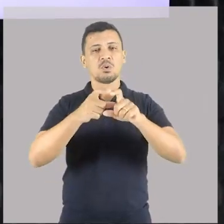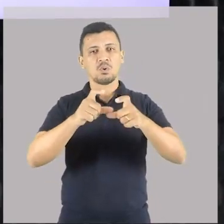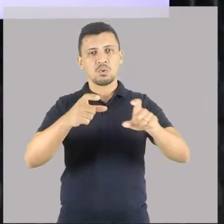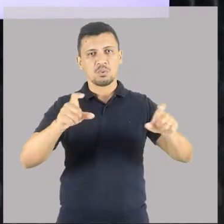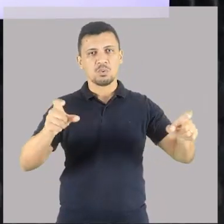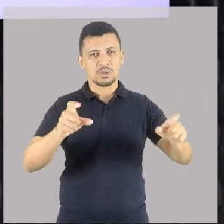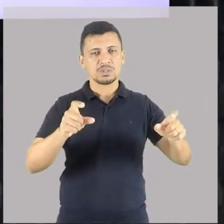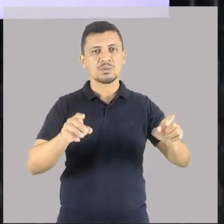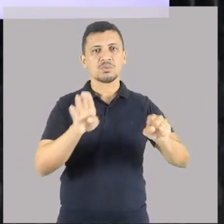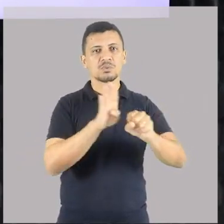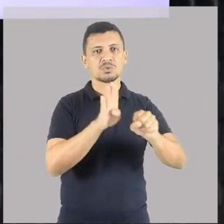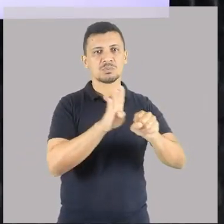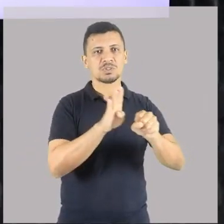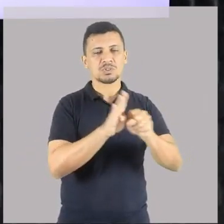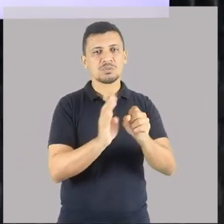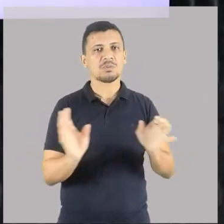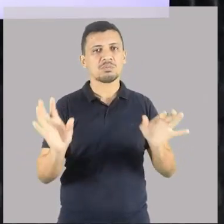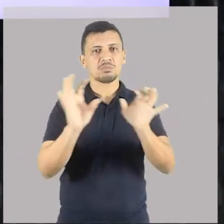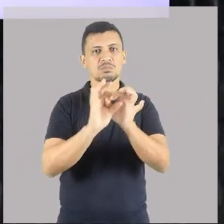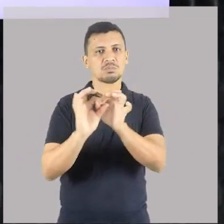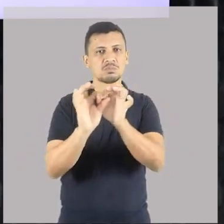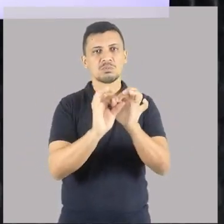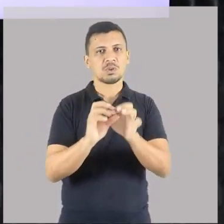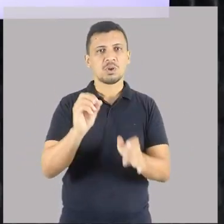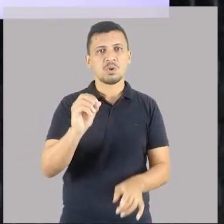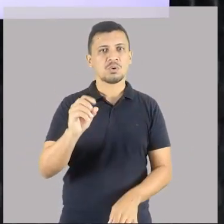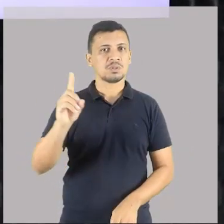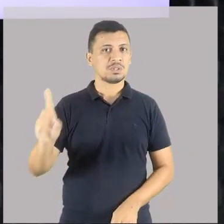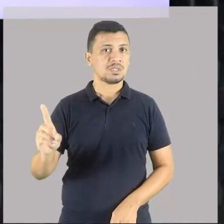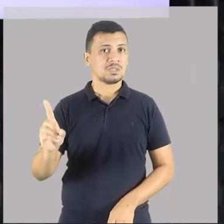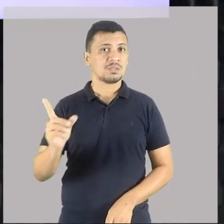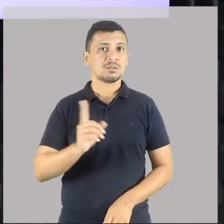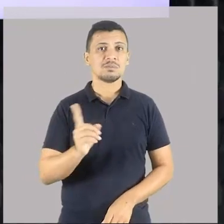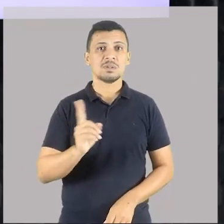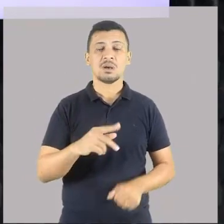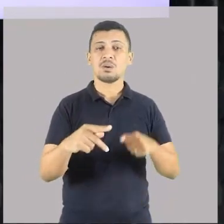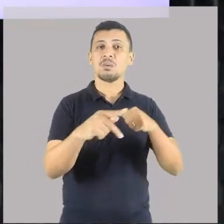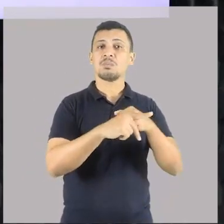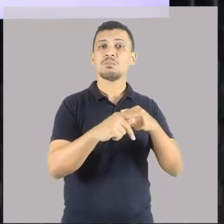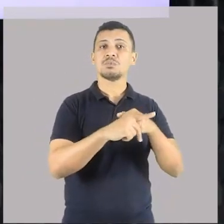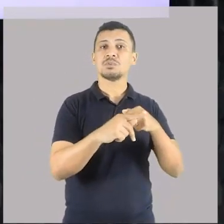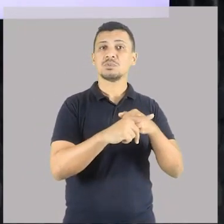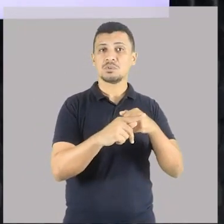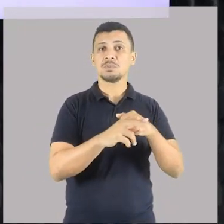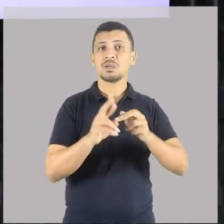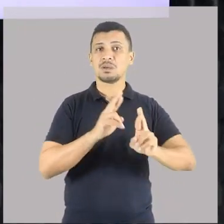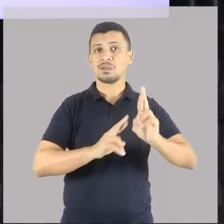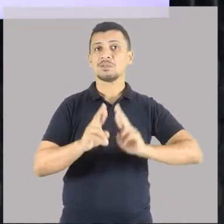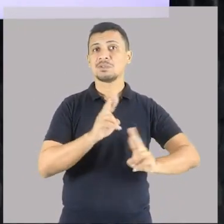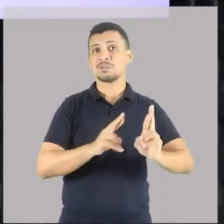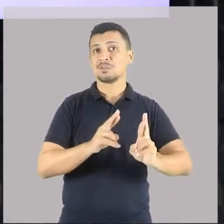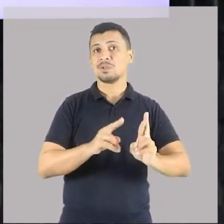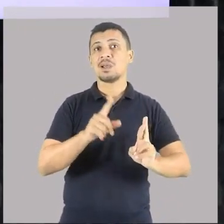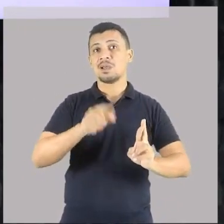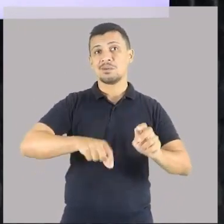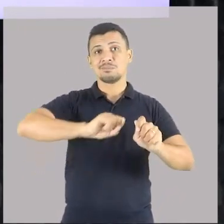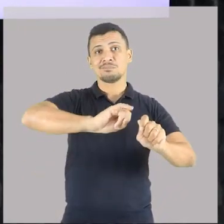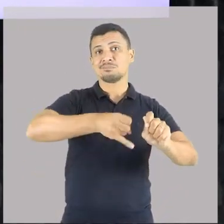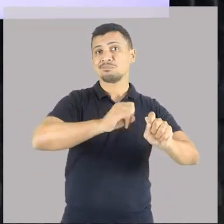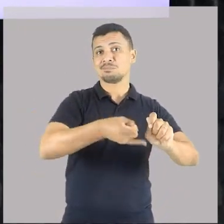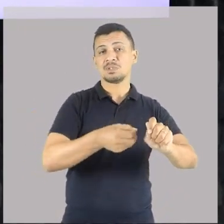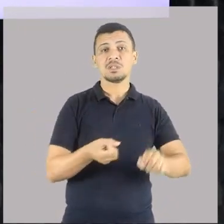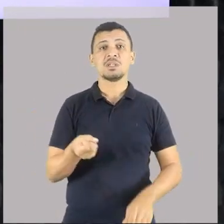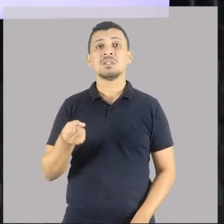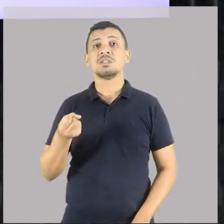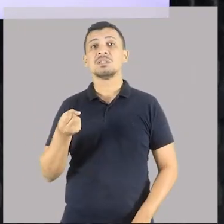subordinada substantiva objetiva direta? Não. Eu tenho pronome relativo, a oração é adjetiva. Ela seria substantiva se eu